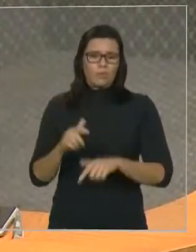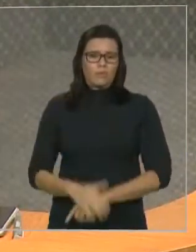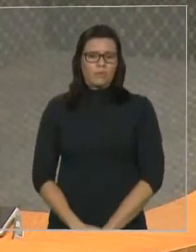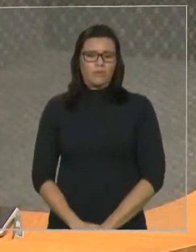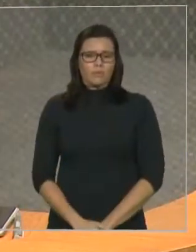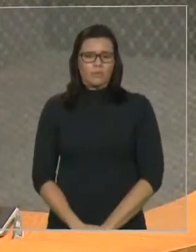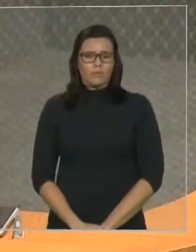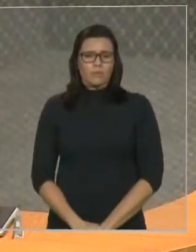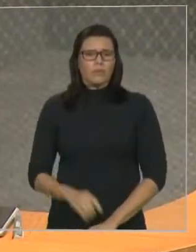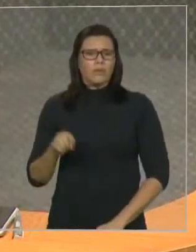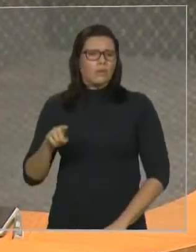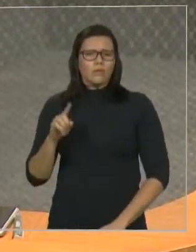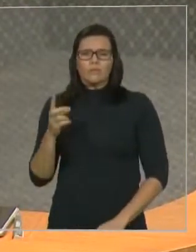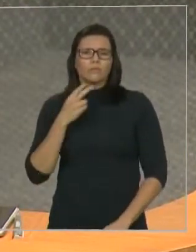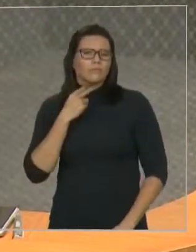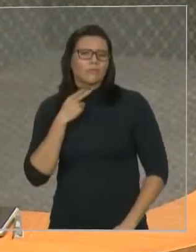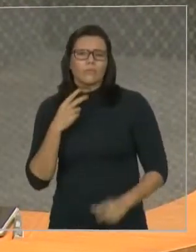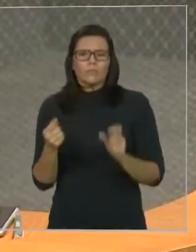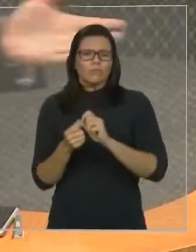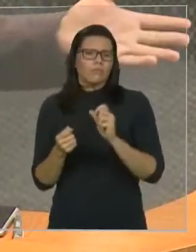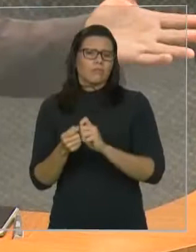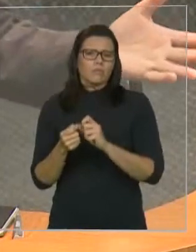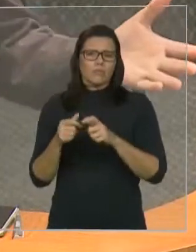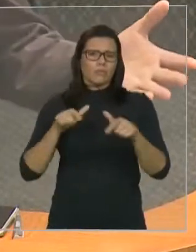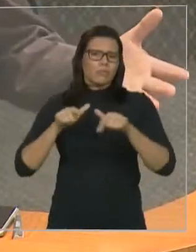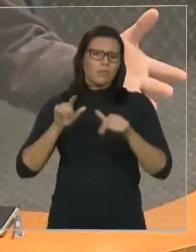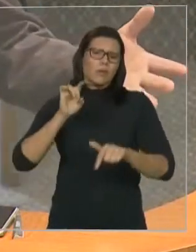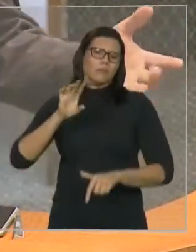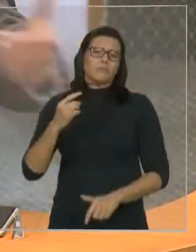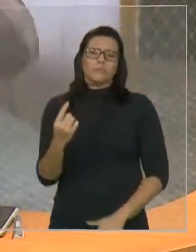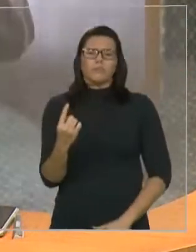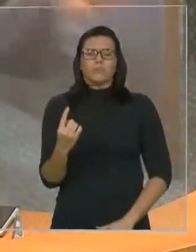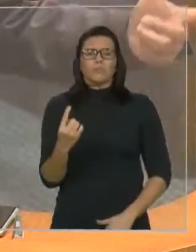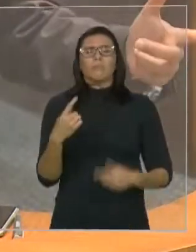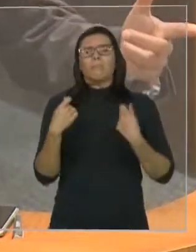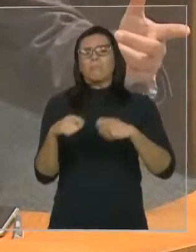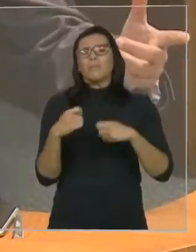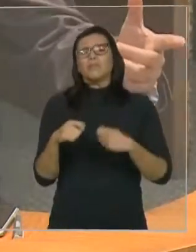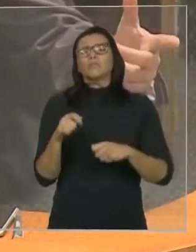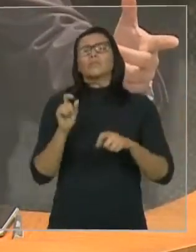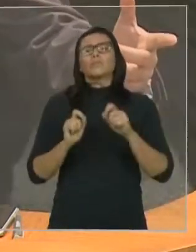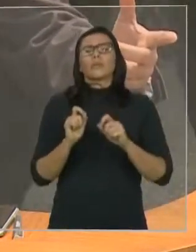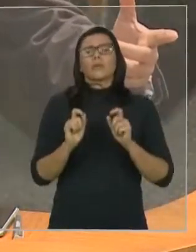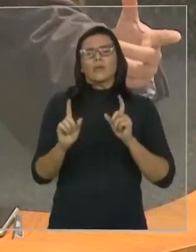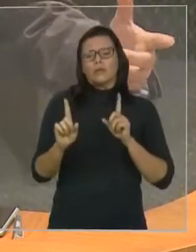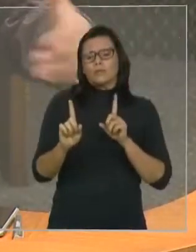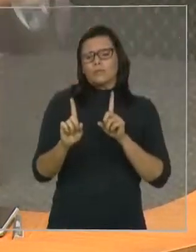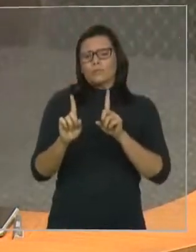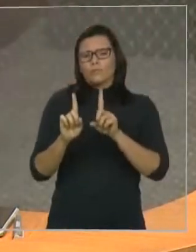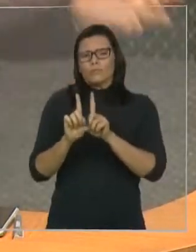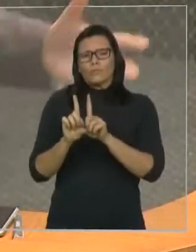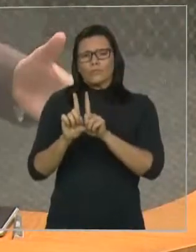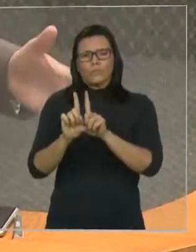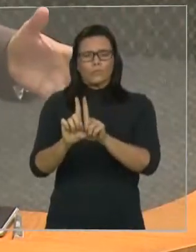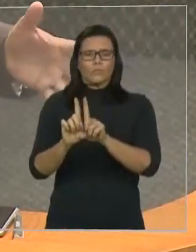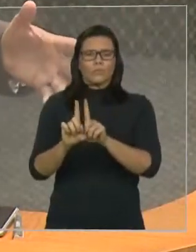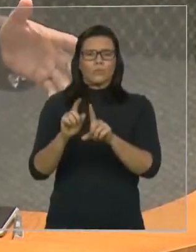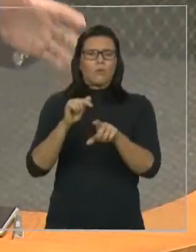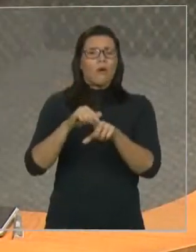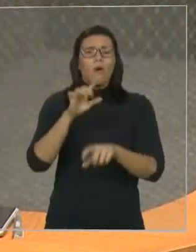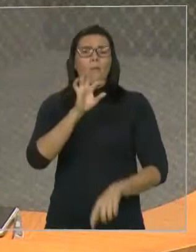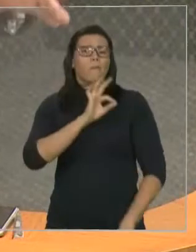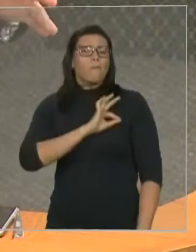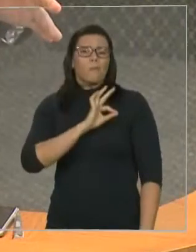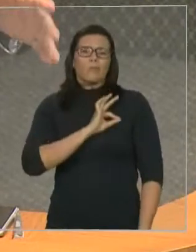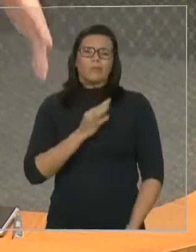de um policial federal do lado dele para lavrar uma ocorrência. Isso nunca existiu. É criar dificuldade.